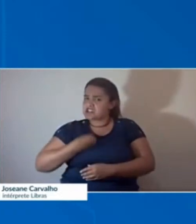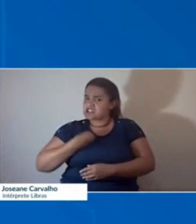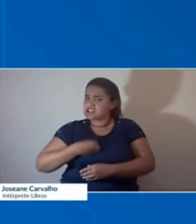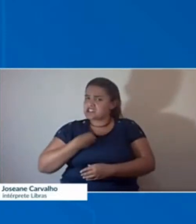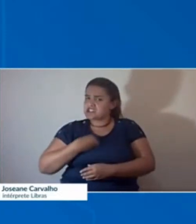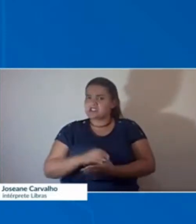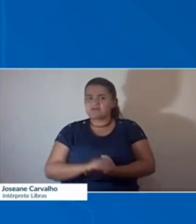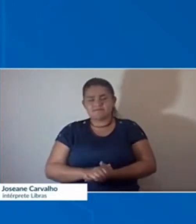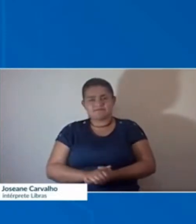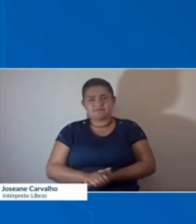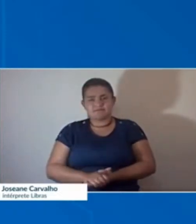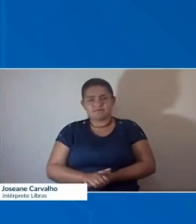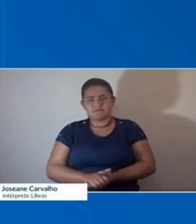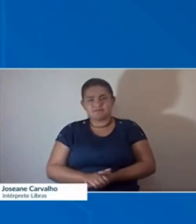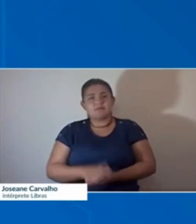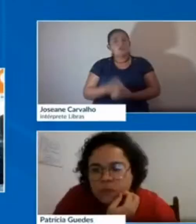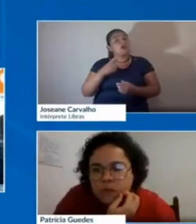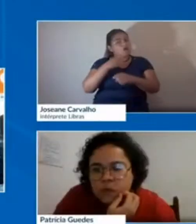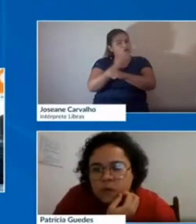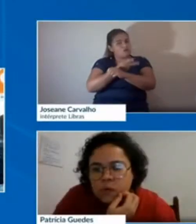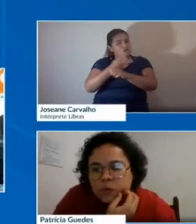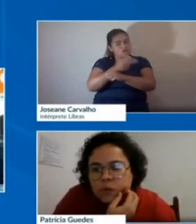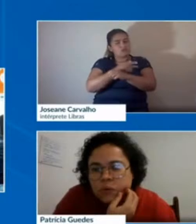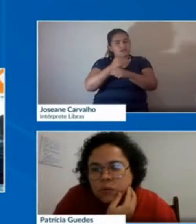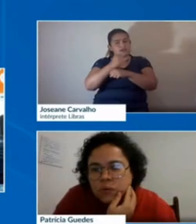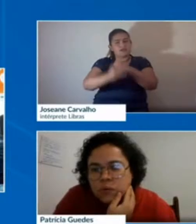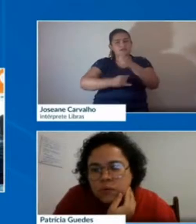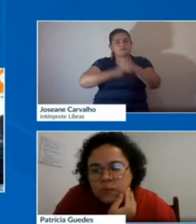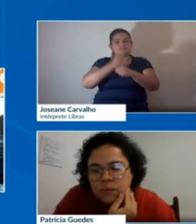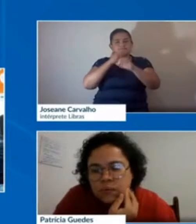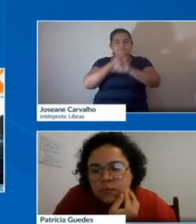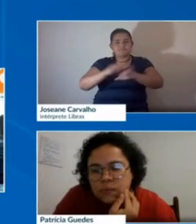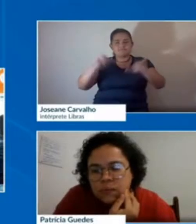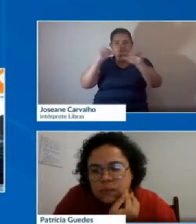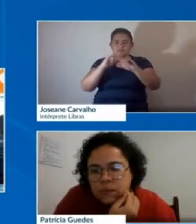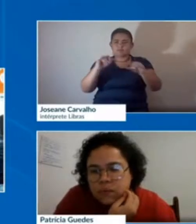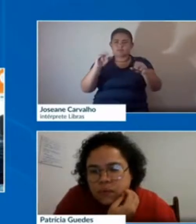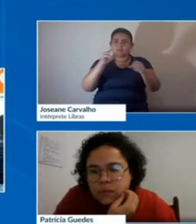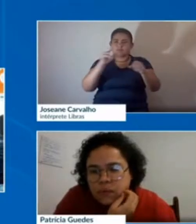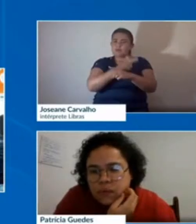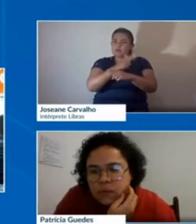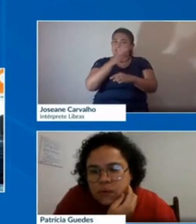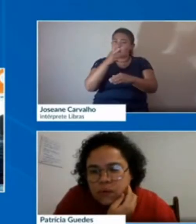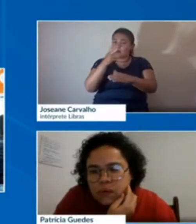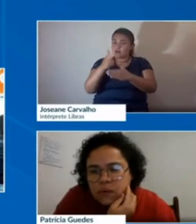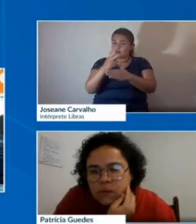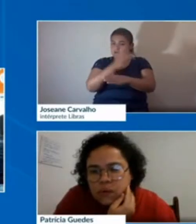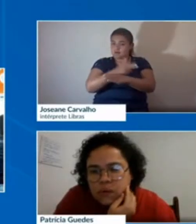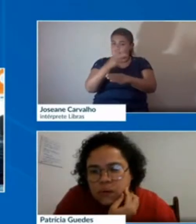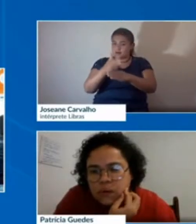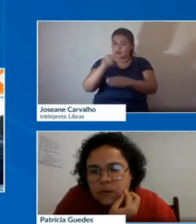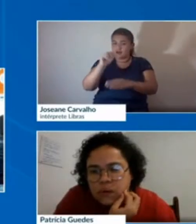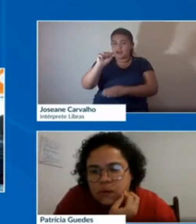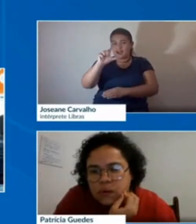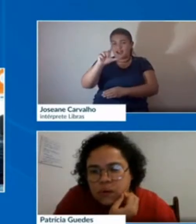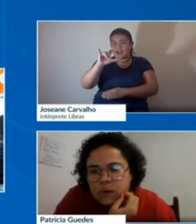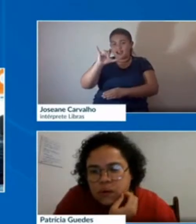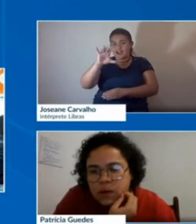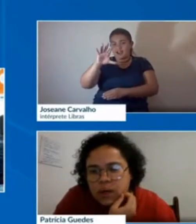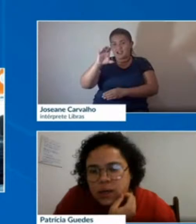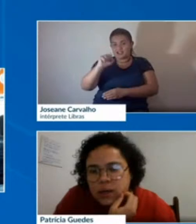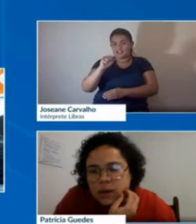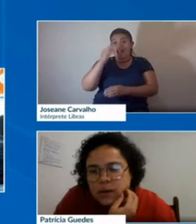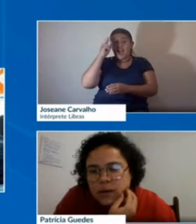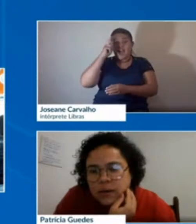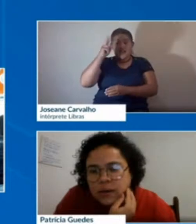procurei aqui para falar para os nossos telespectadores o documentário que você falou, acredito que é o Alice Guy Blanchet, A História Não Contada